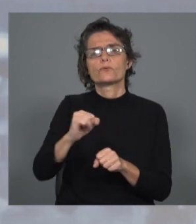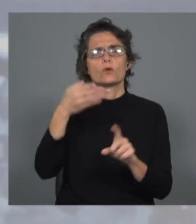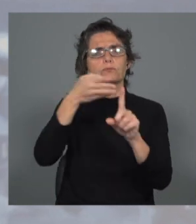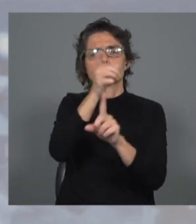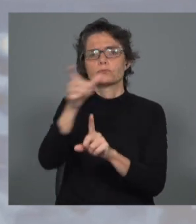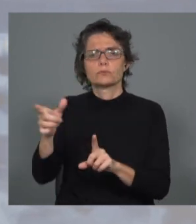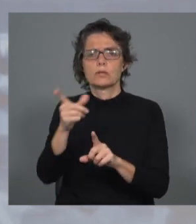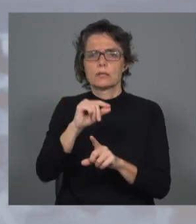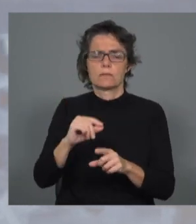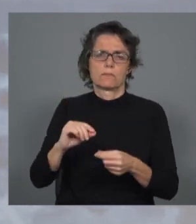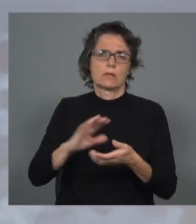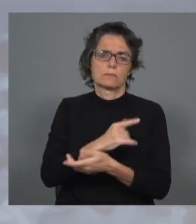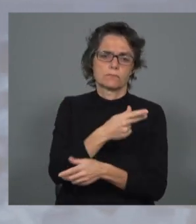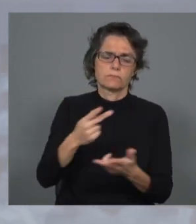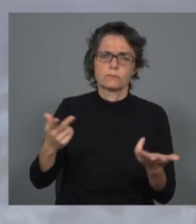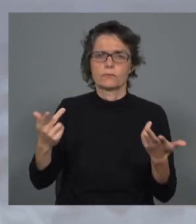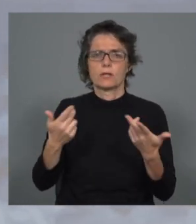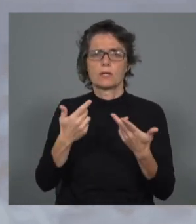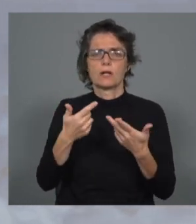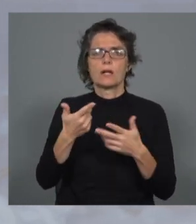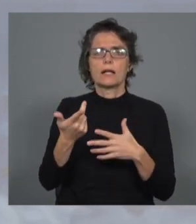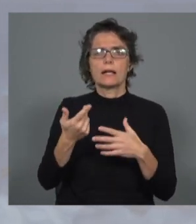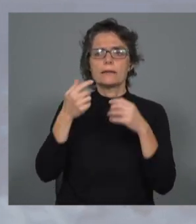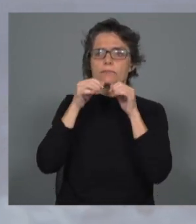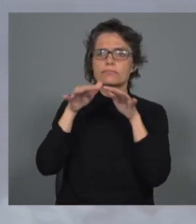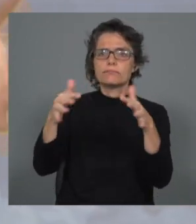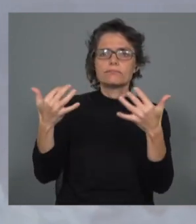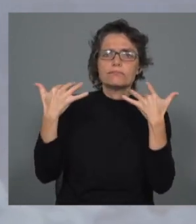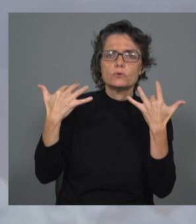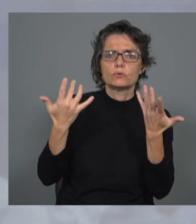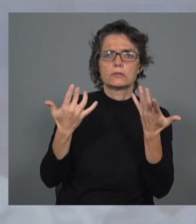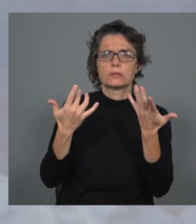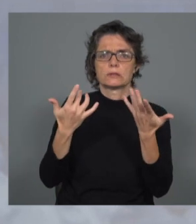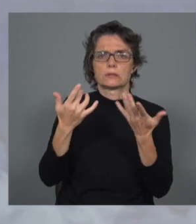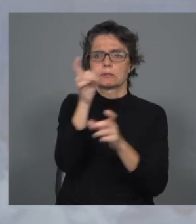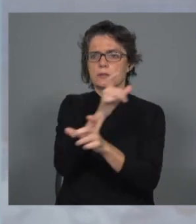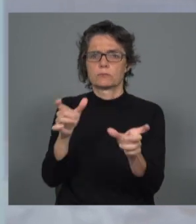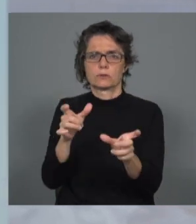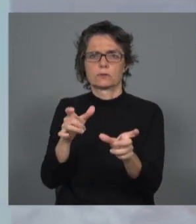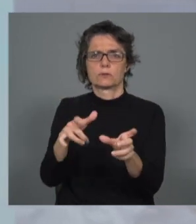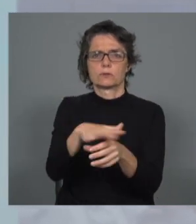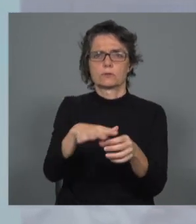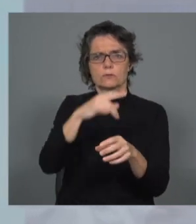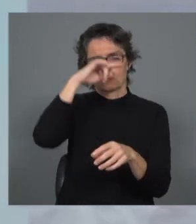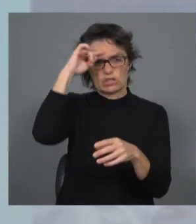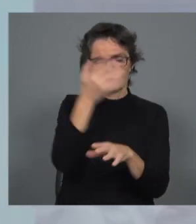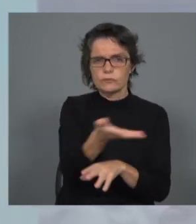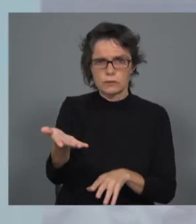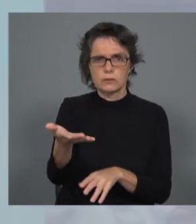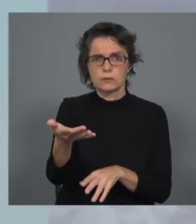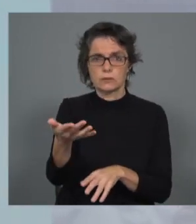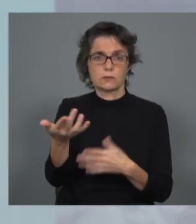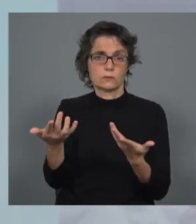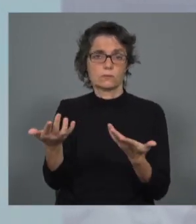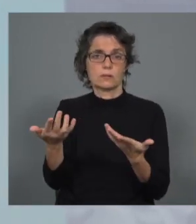comunicação social, de fazer chegar a todo mundo as histórias de quem passa de facto por essas situações